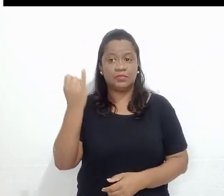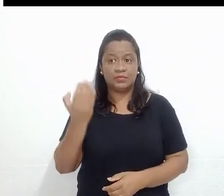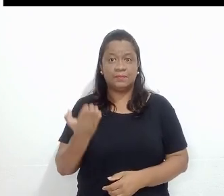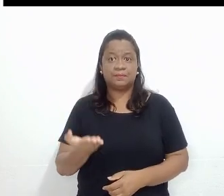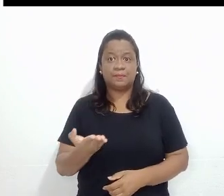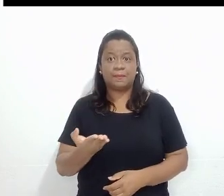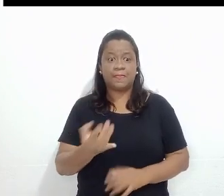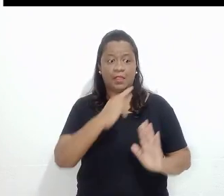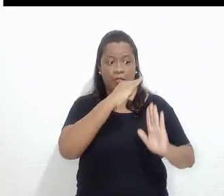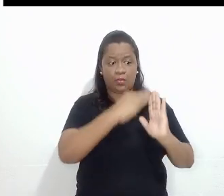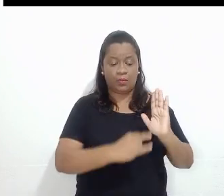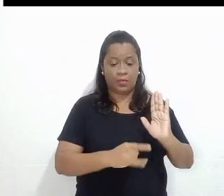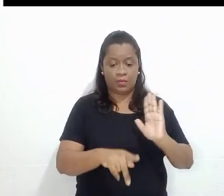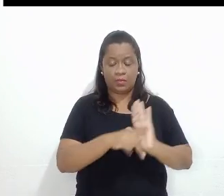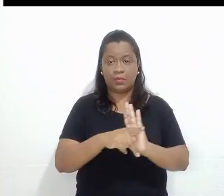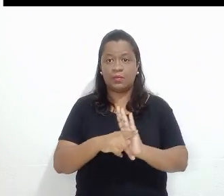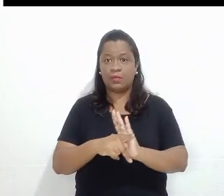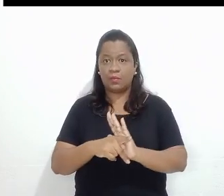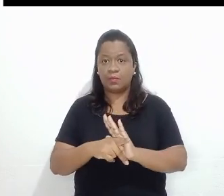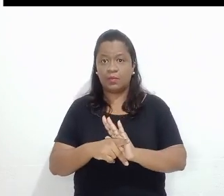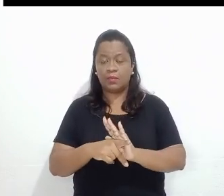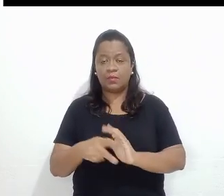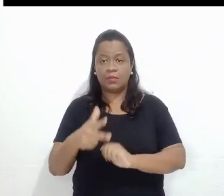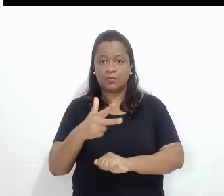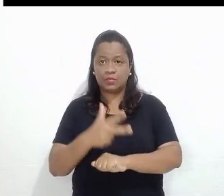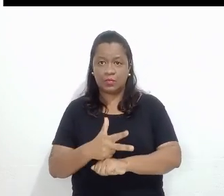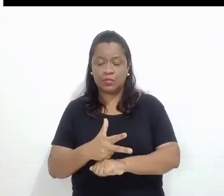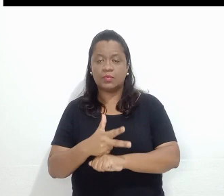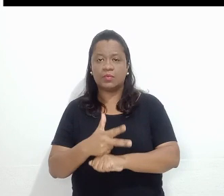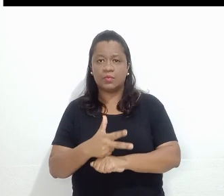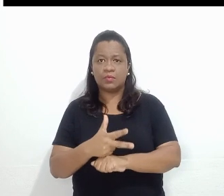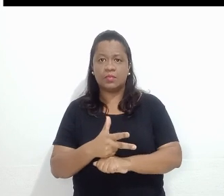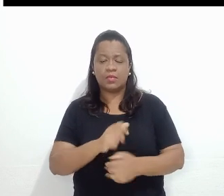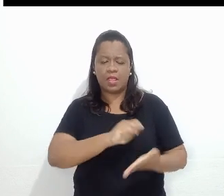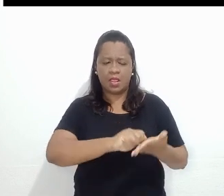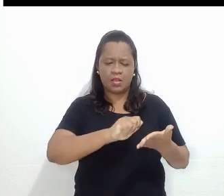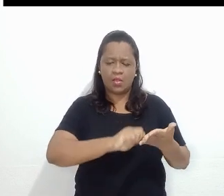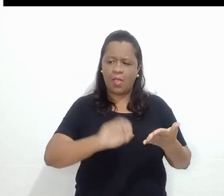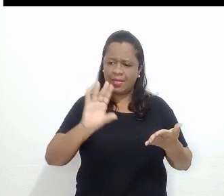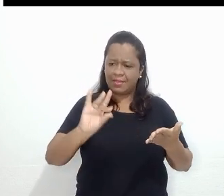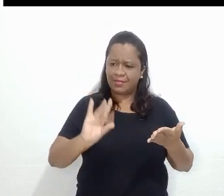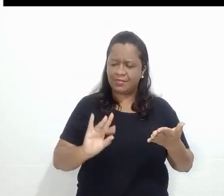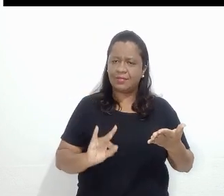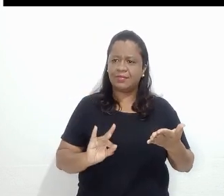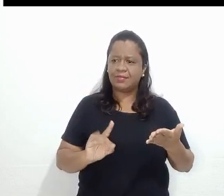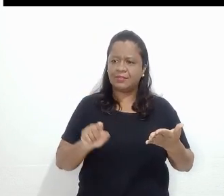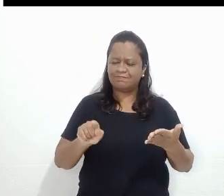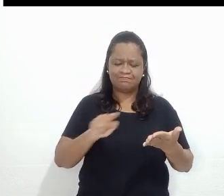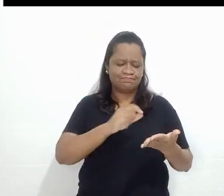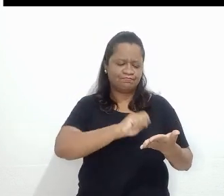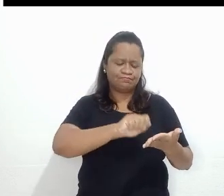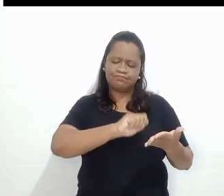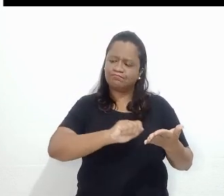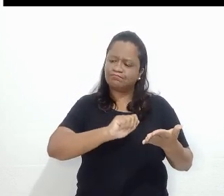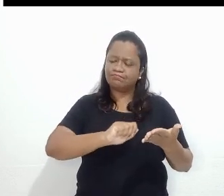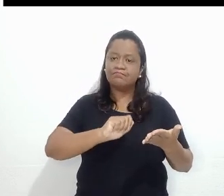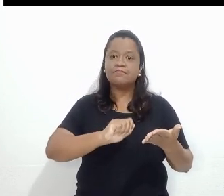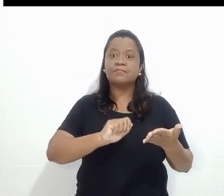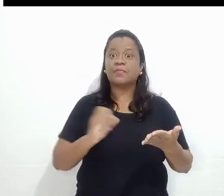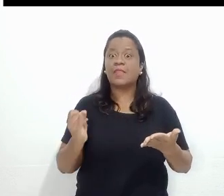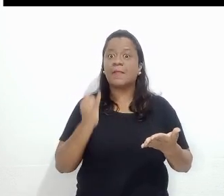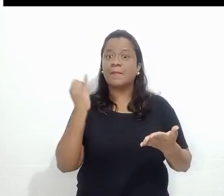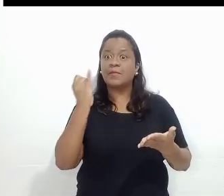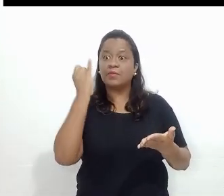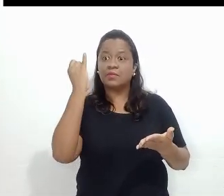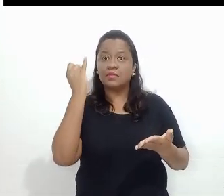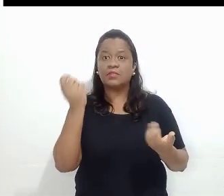câmera que ele faz, que ele anota todos os detalhes da câmera naquele momento, É importante porque se você tiver que